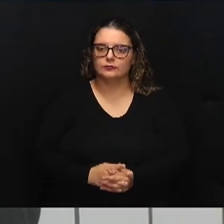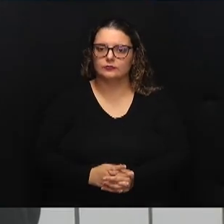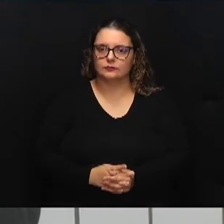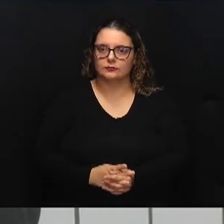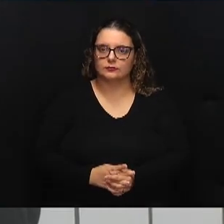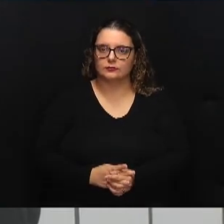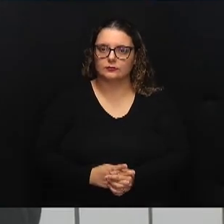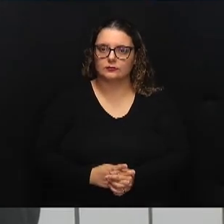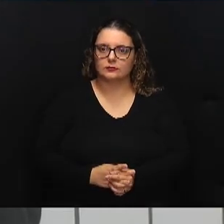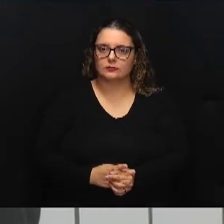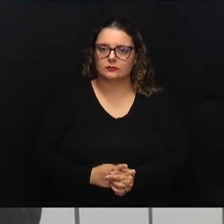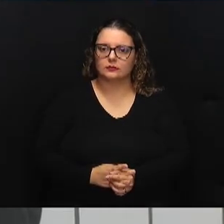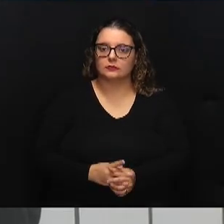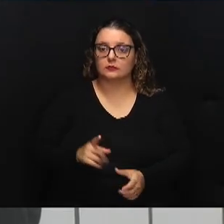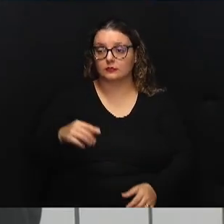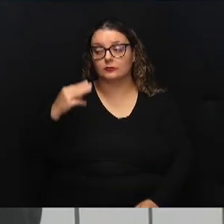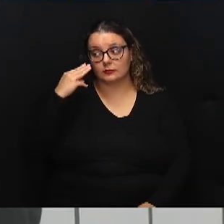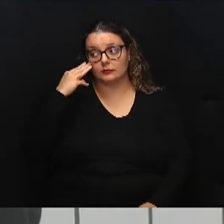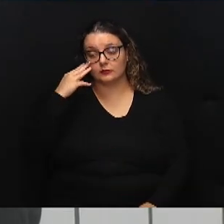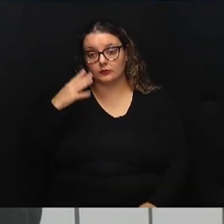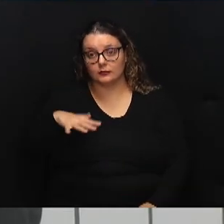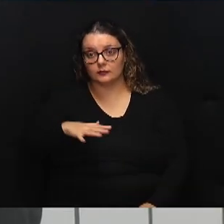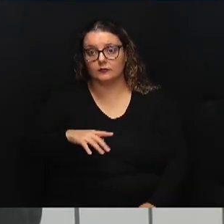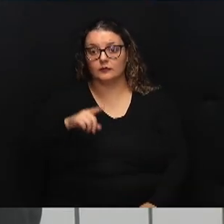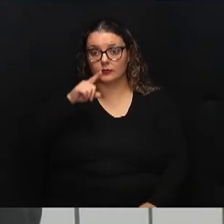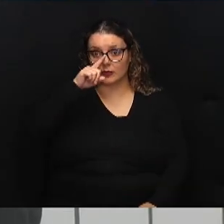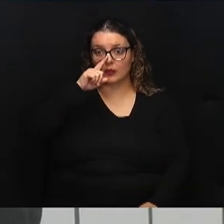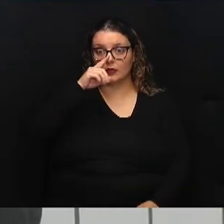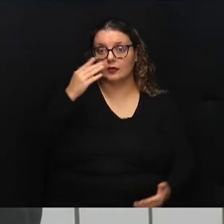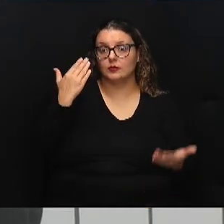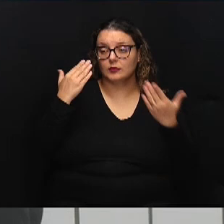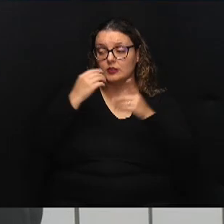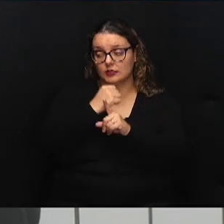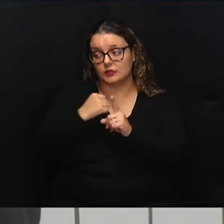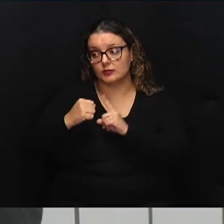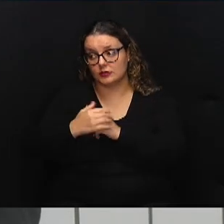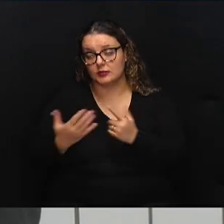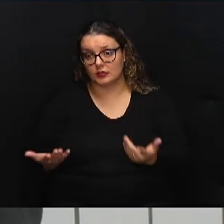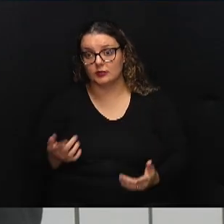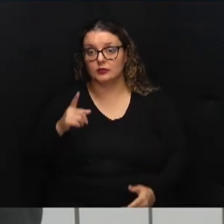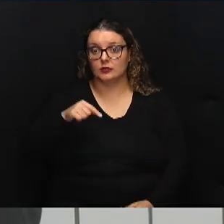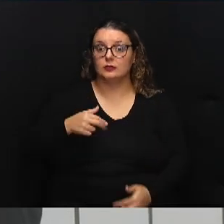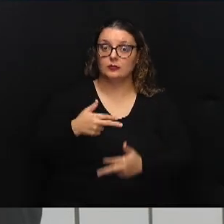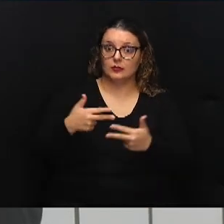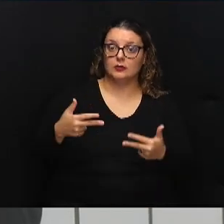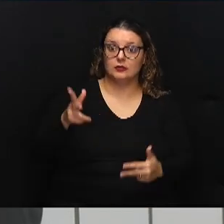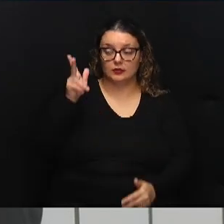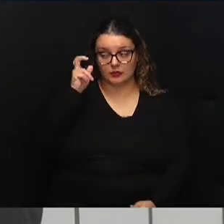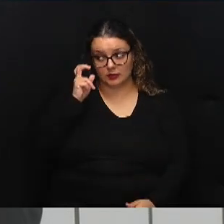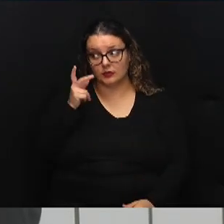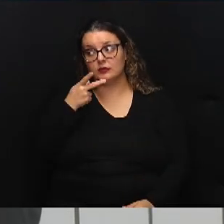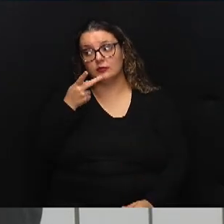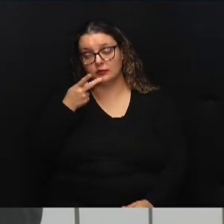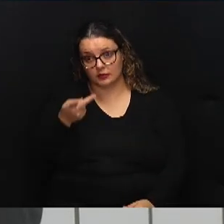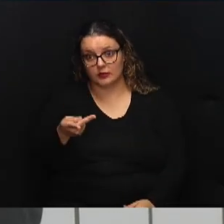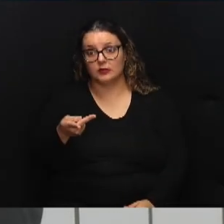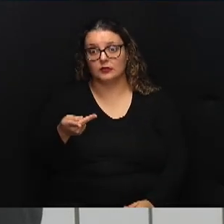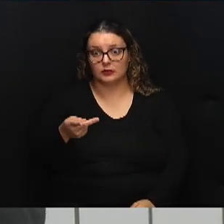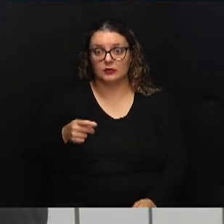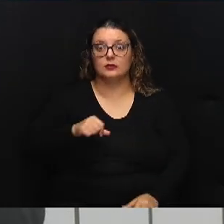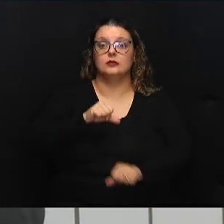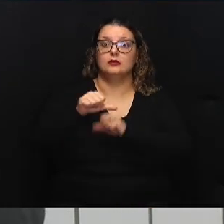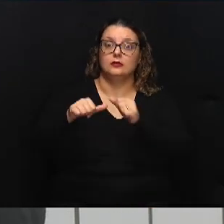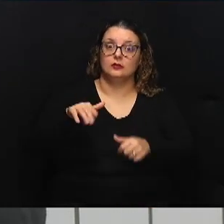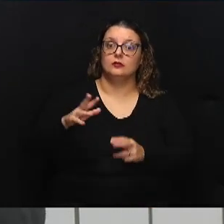que é a parte mental, né? Os riscos psicossociais. Então, isso é uma coisa que a gente vai ouvir falar muito ainda e que vai mudar mais